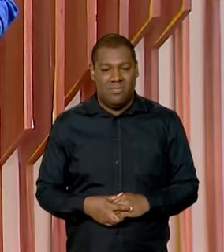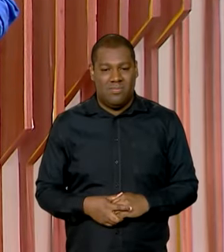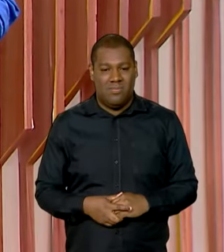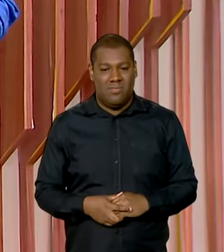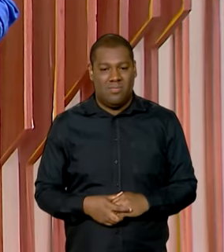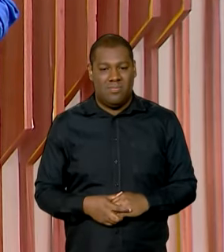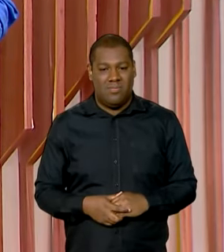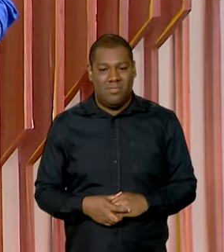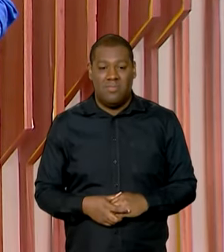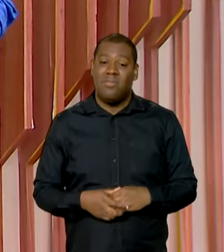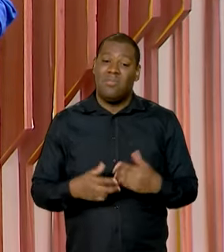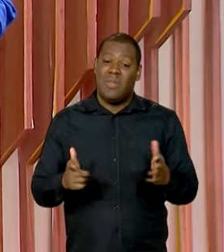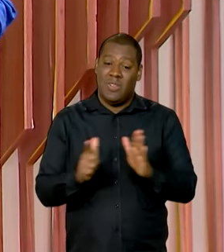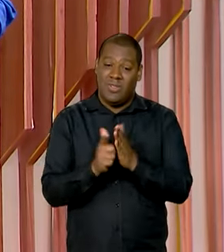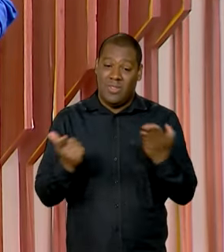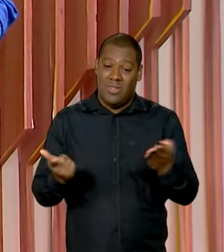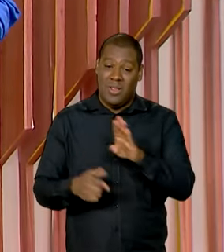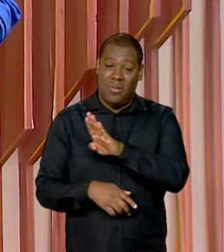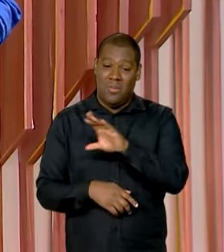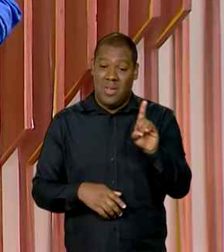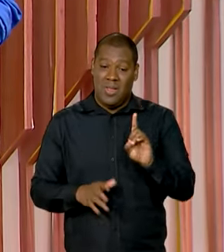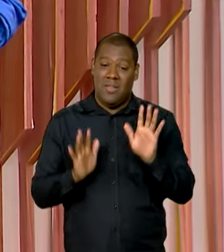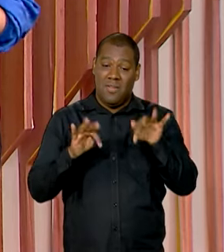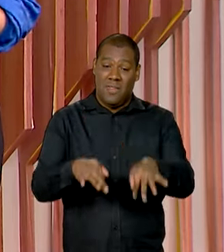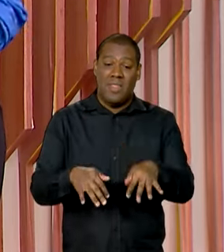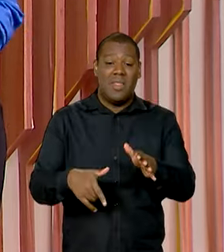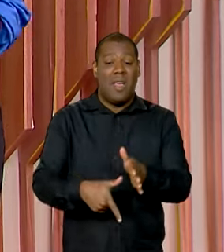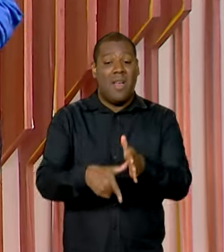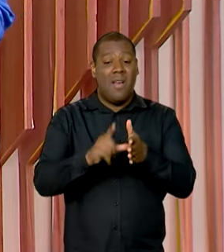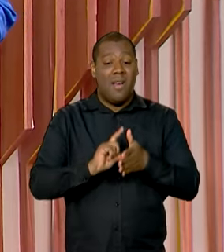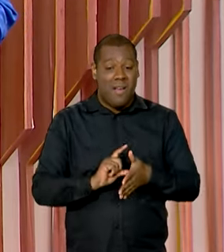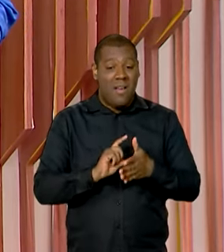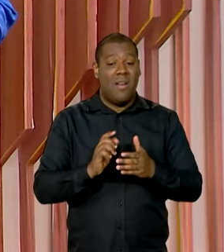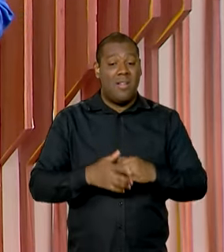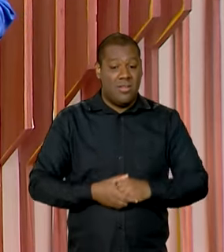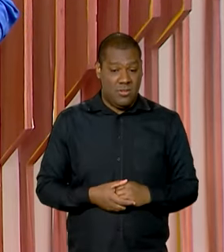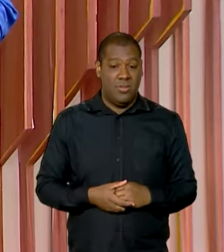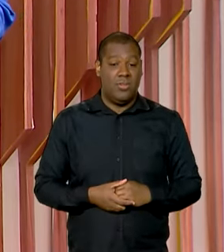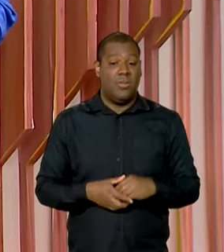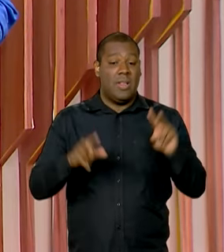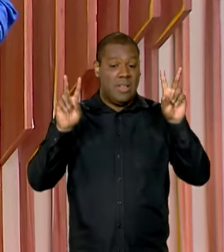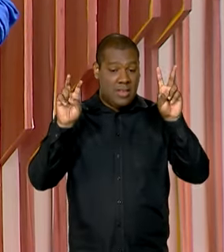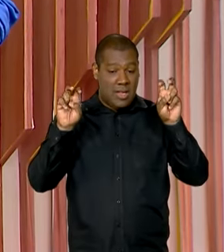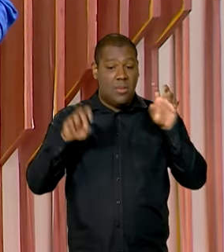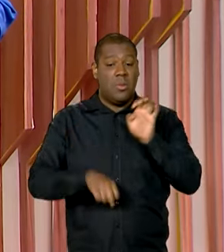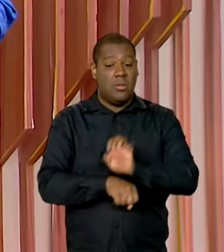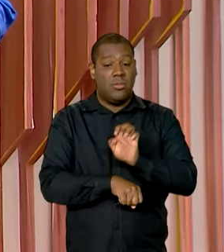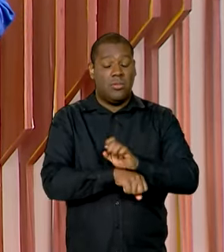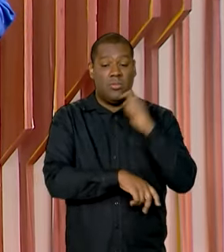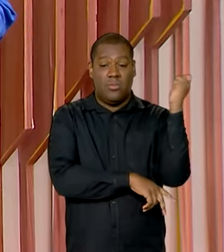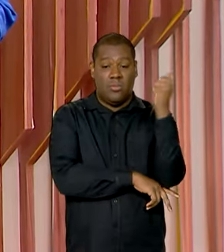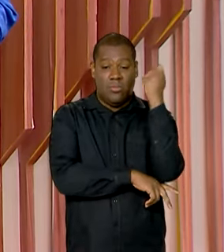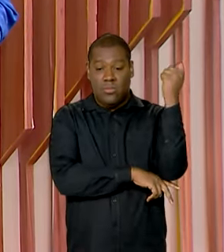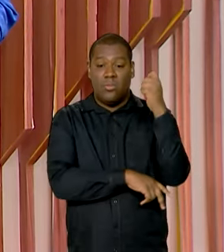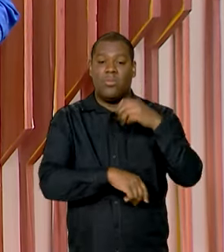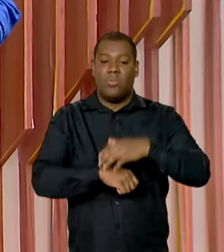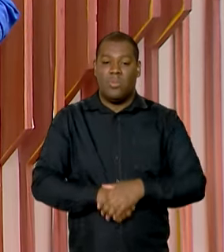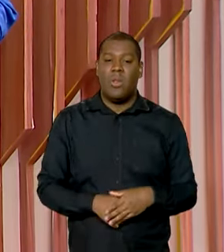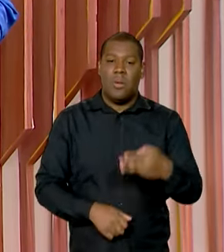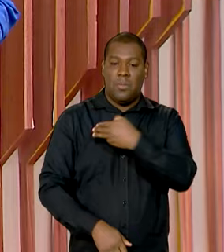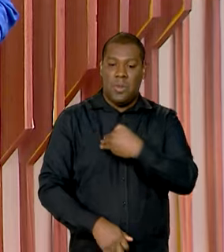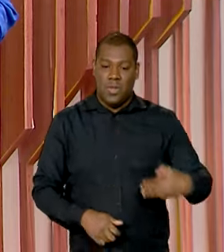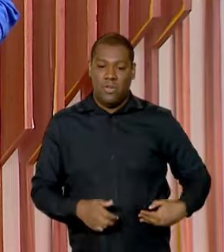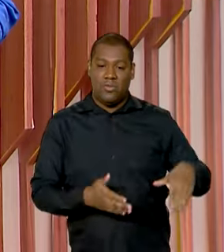E antes de terminar o Brasil em Dia de hoje, vamos voltar a falar da situação no Rio Grande do Sul. Agora há pouco, o ministro da Secretaria